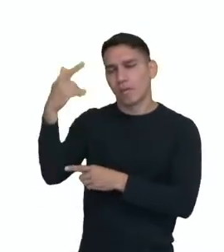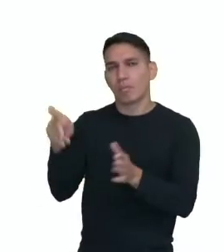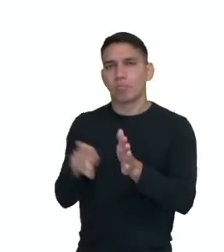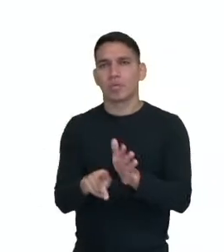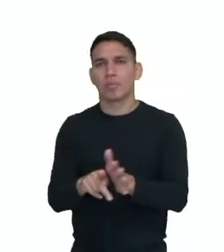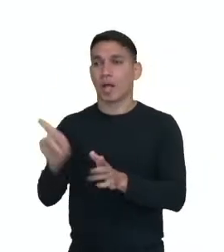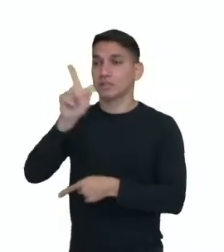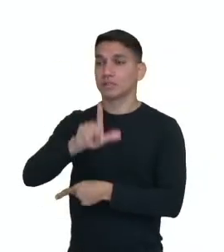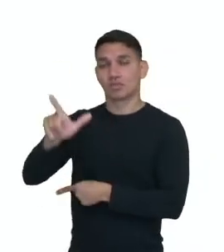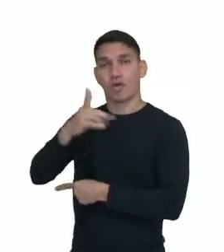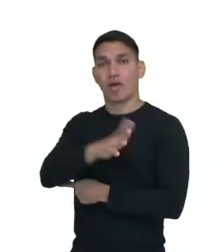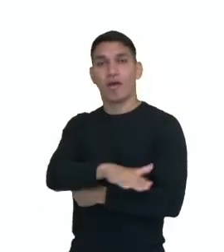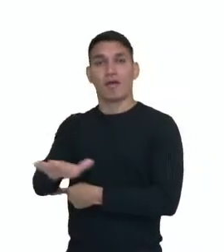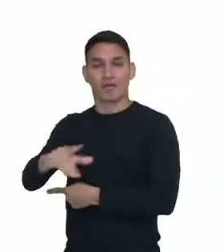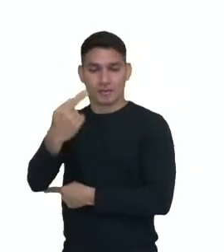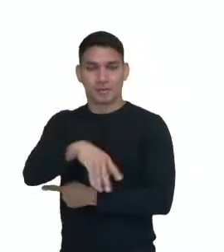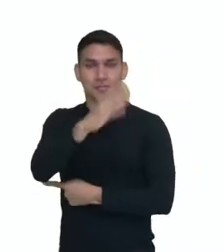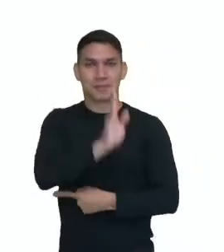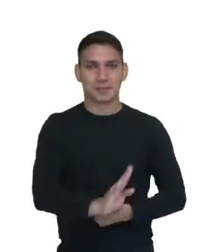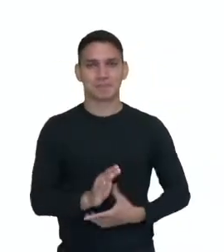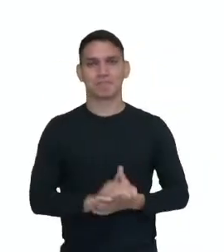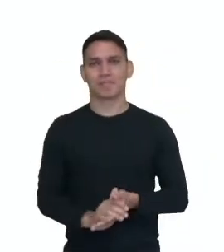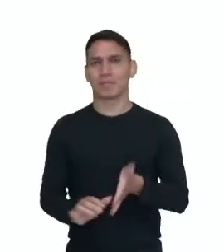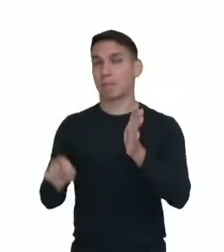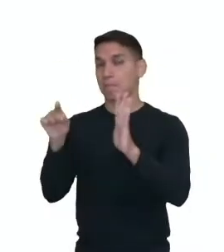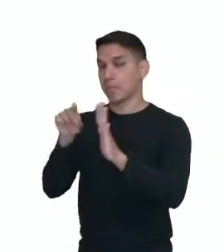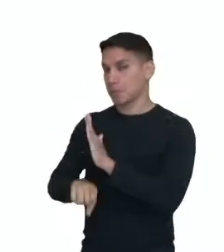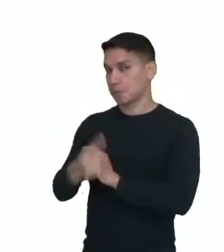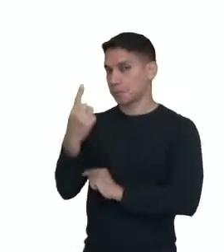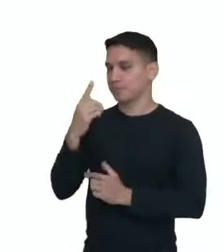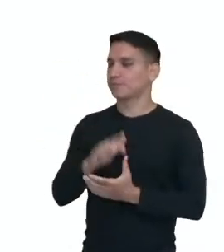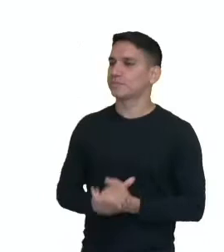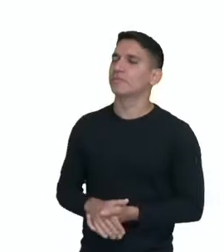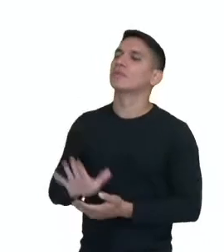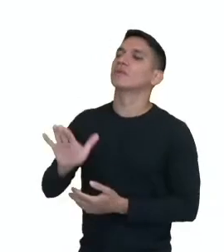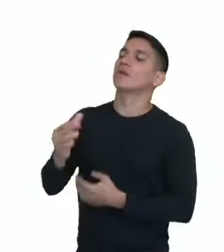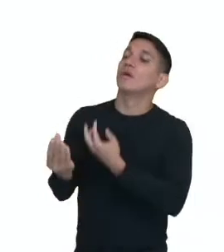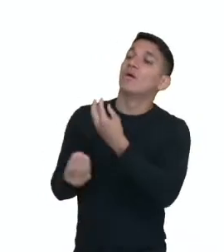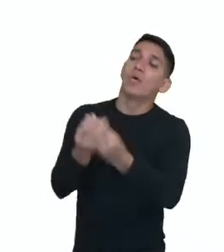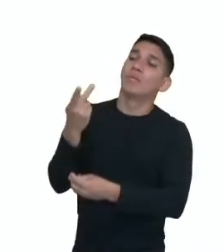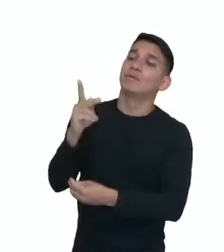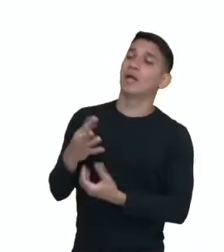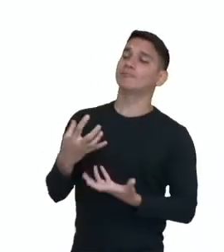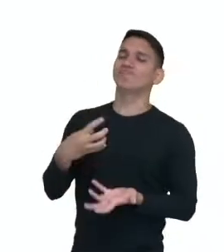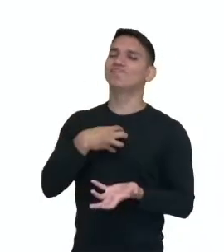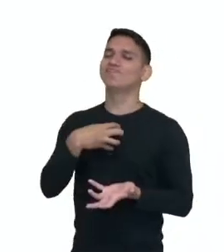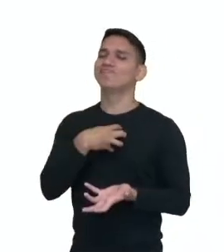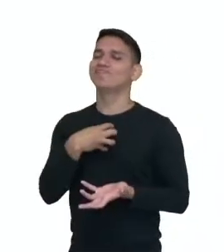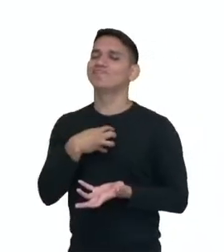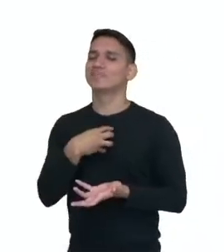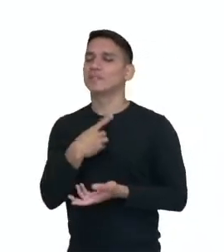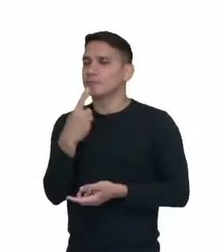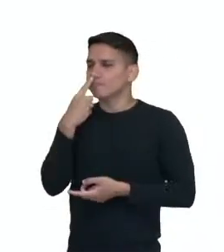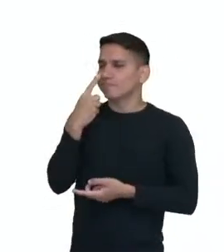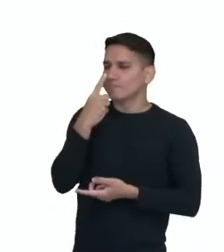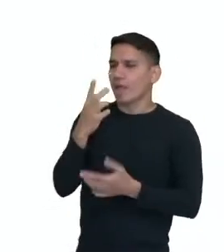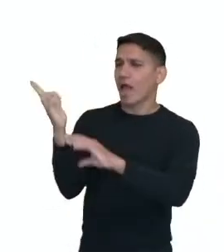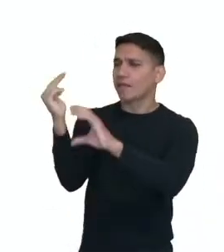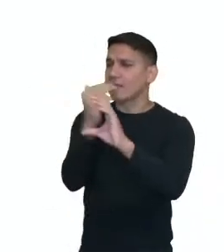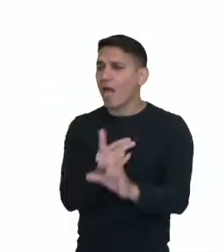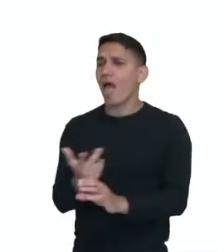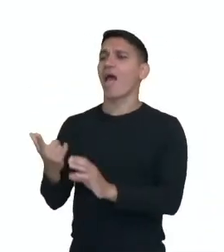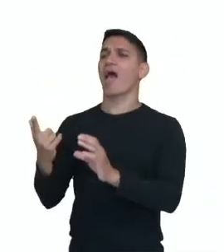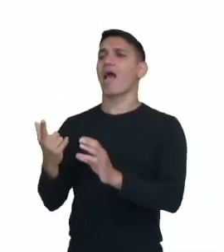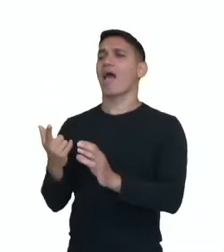brasileira. Primeira pergunta: como foi sua relação com o desenho, a leitura e a escrita